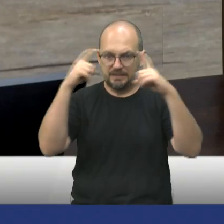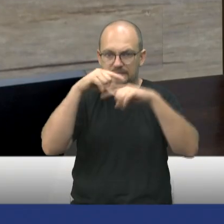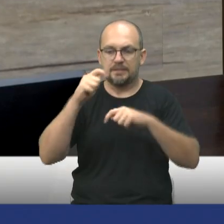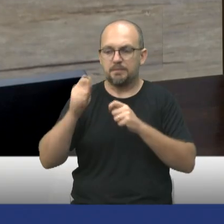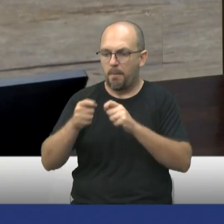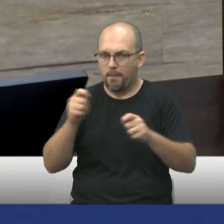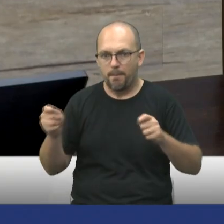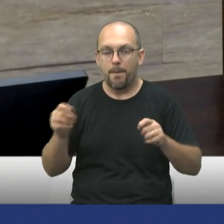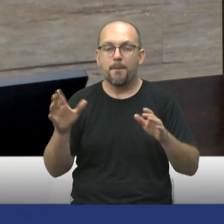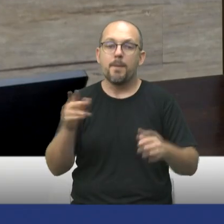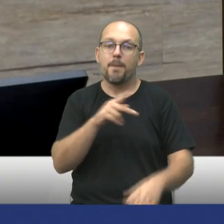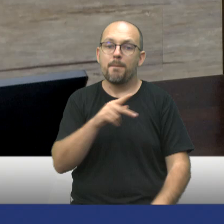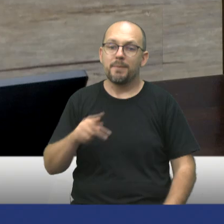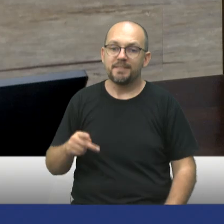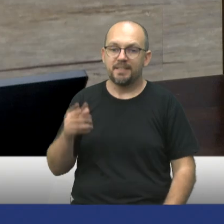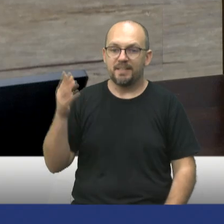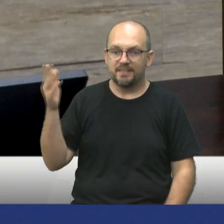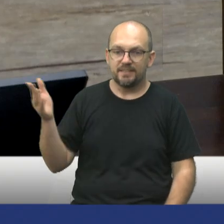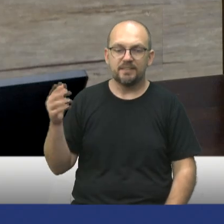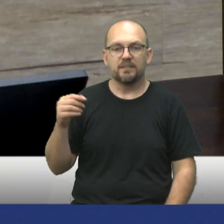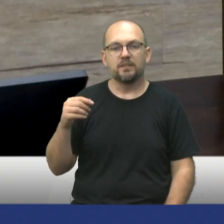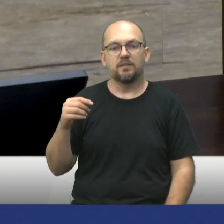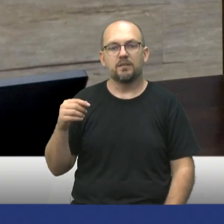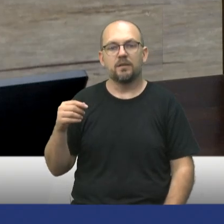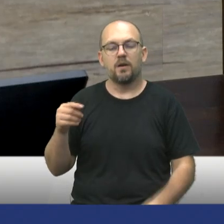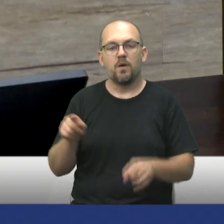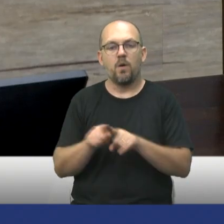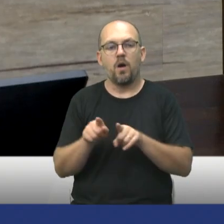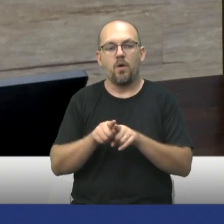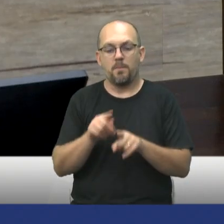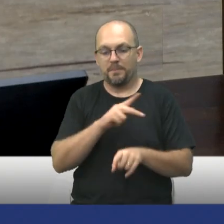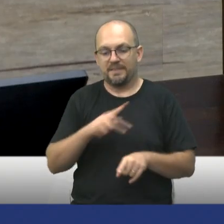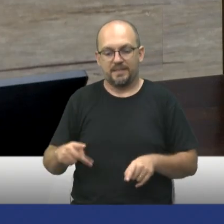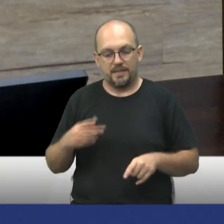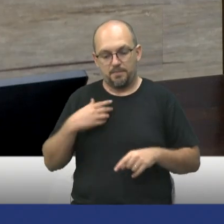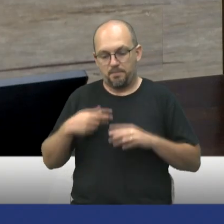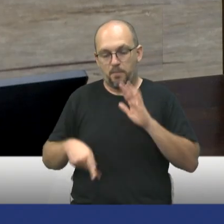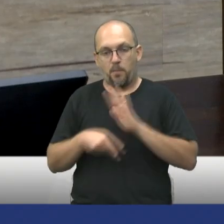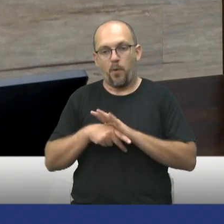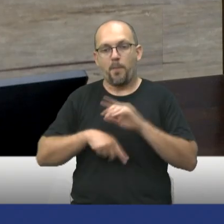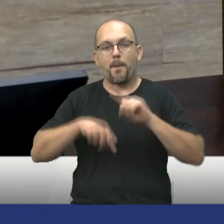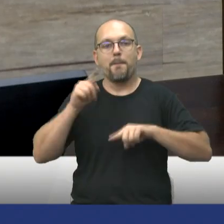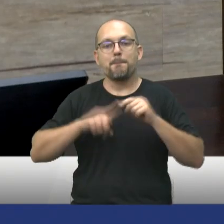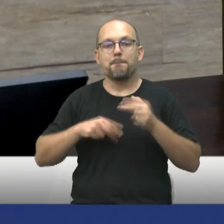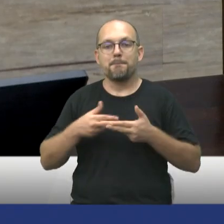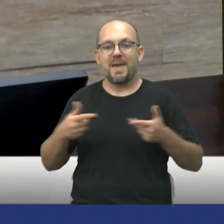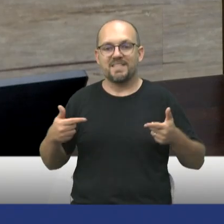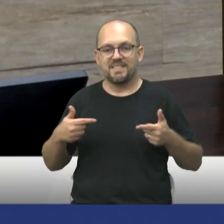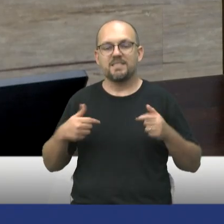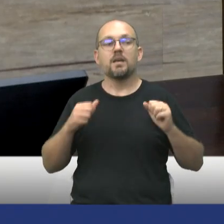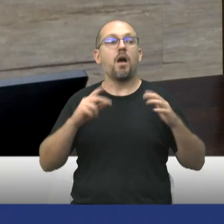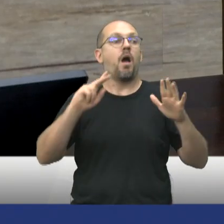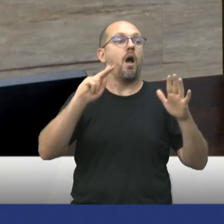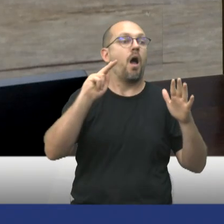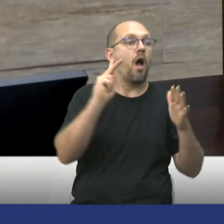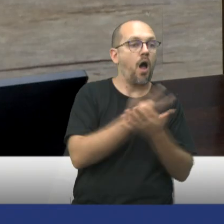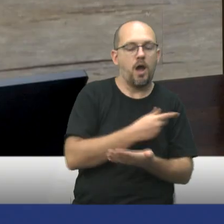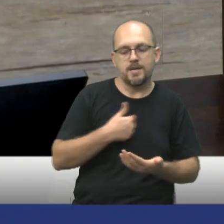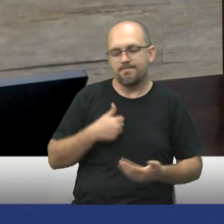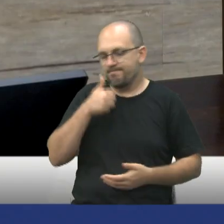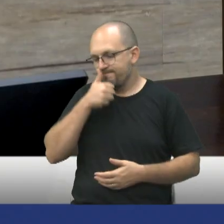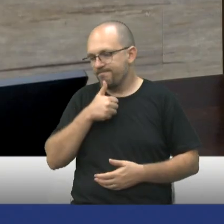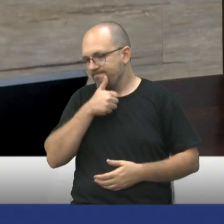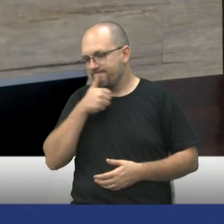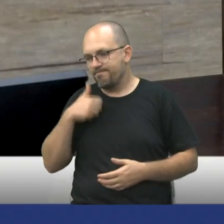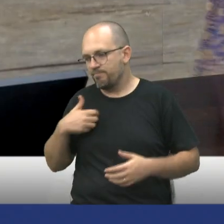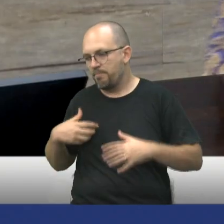e o presidente lá, né, respondendo com seus próprios bens, tudo aquilo que possa acontecer dentro da entidade. Então